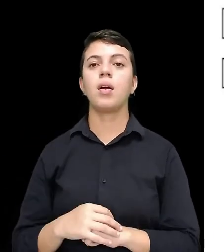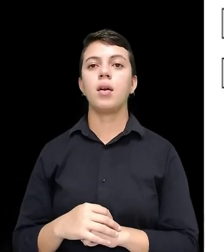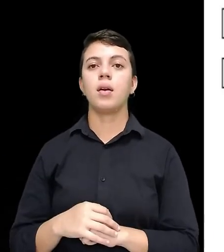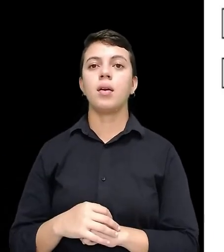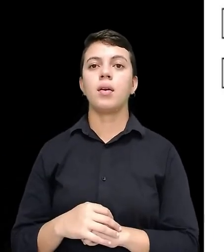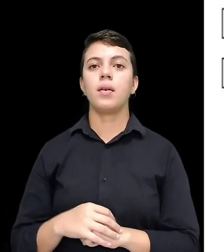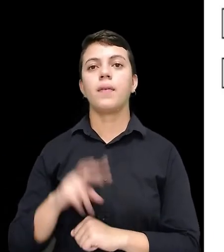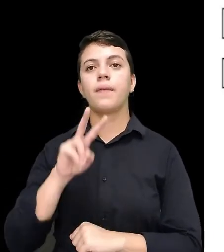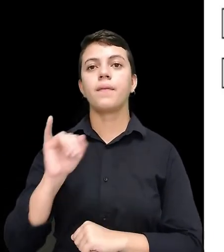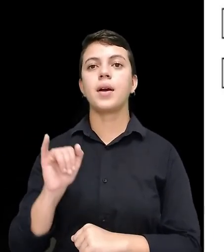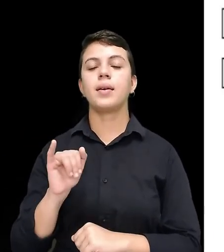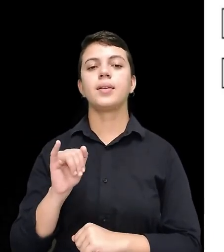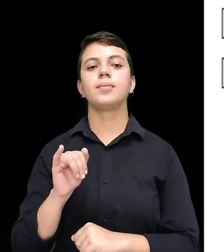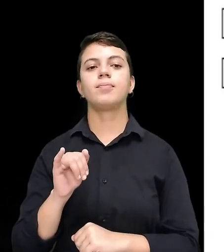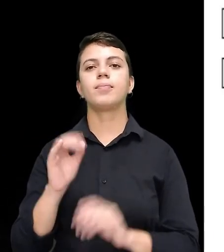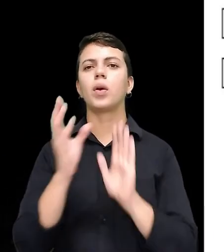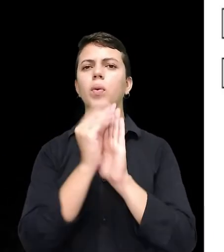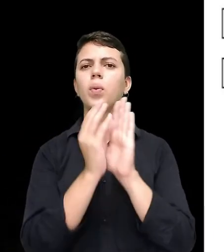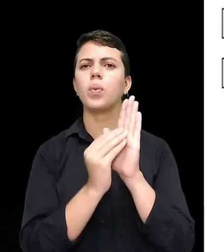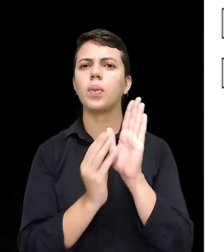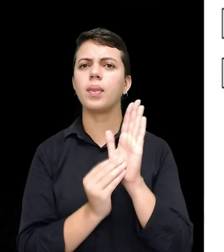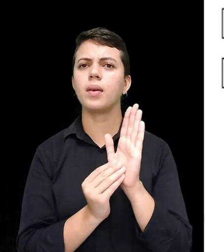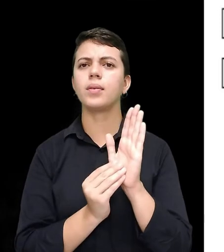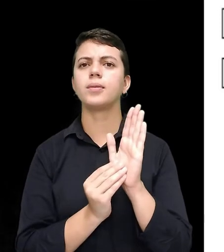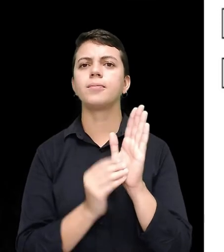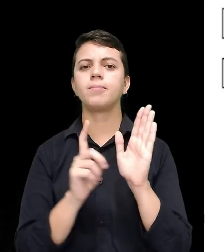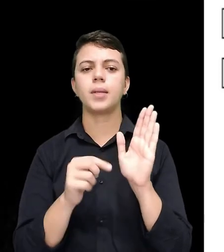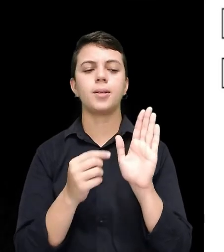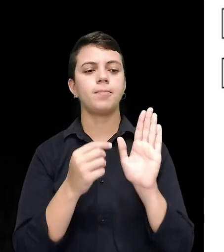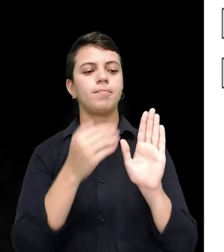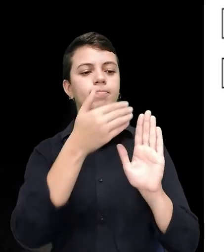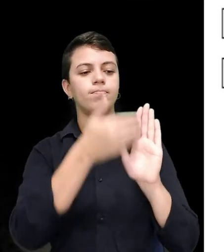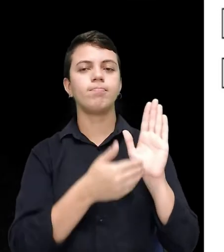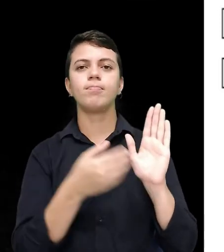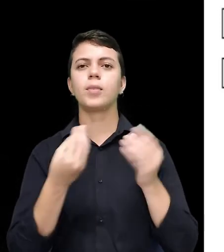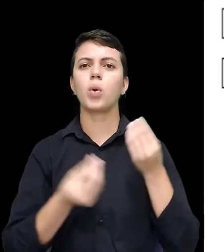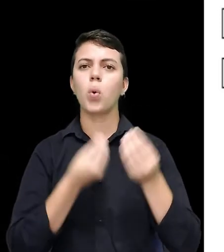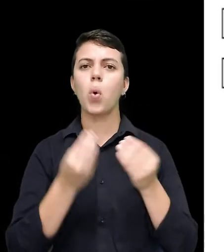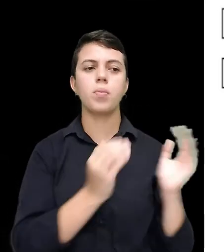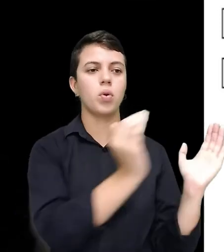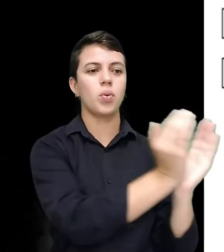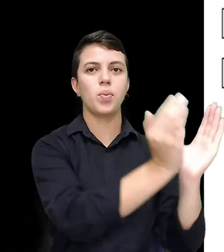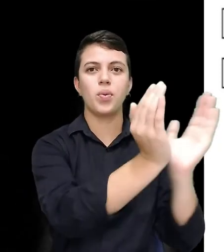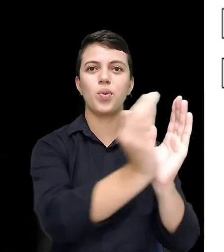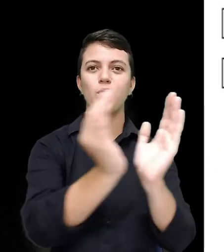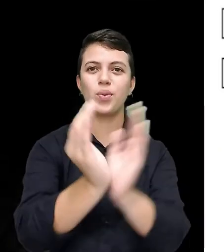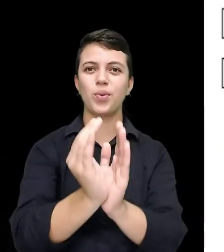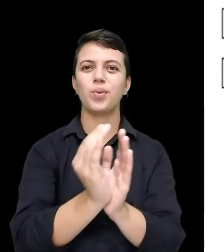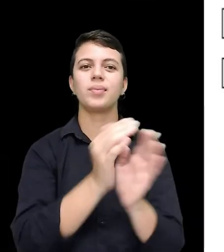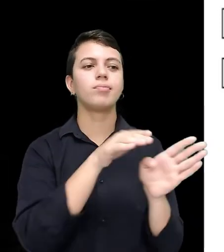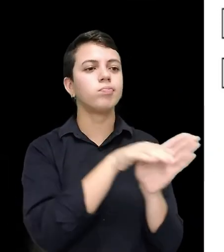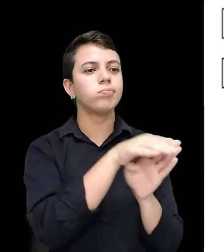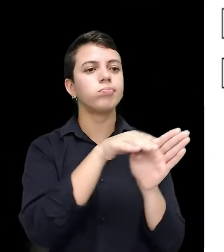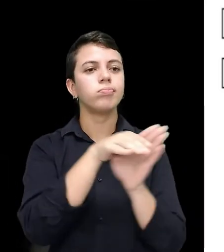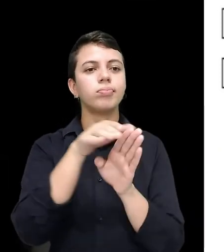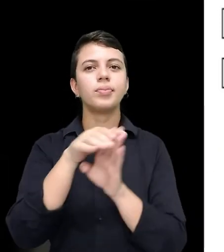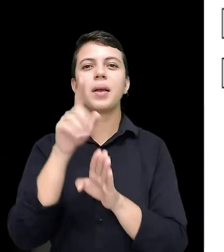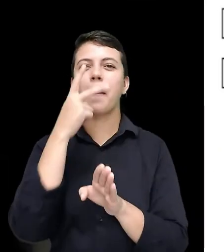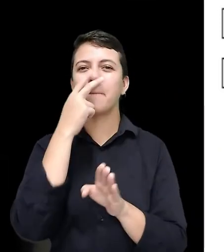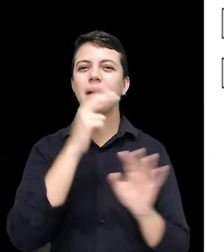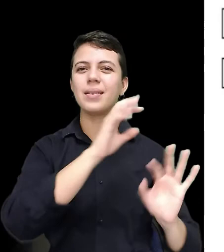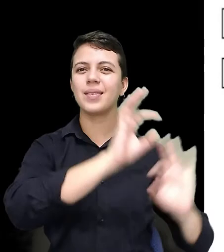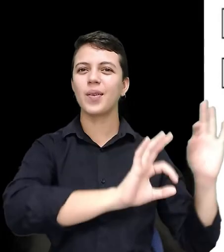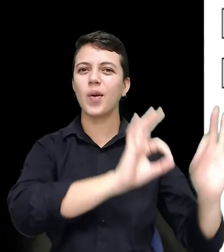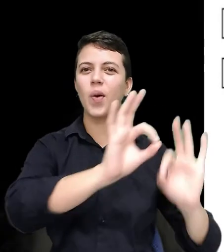autogestão, né, dessa autogestão, autogestionária, no sentido de valorizar essa vivência grupal, essa forma de autogestão,